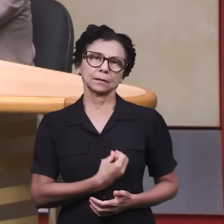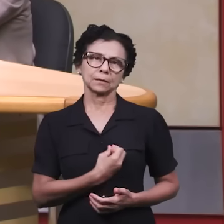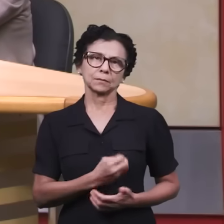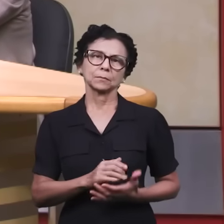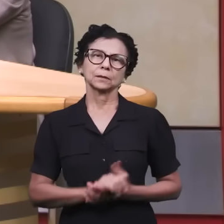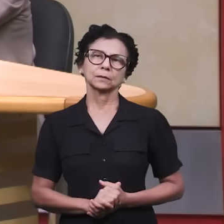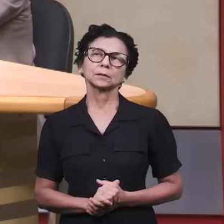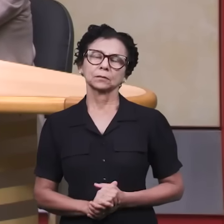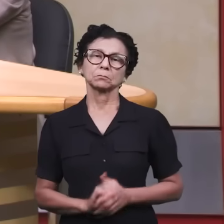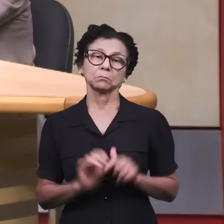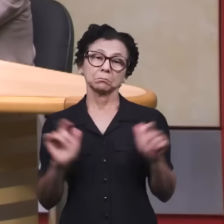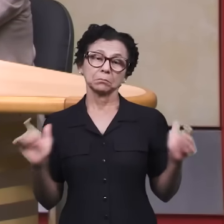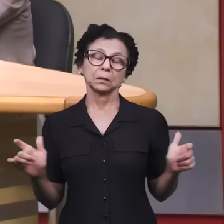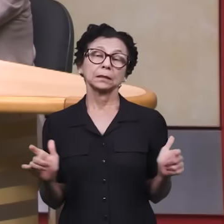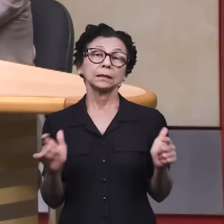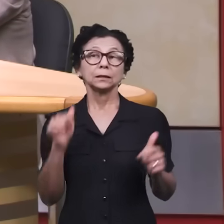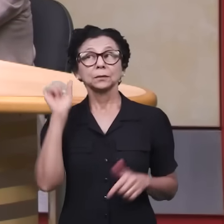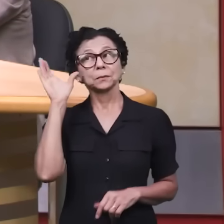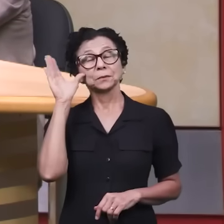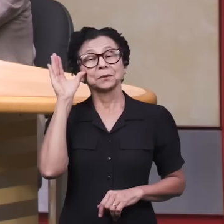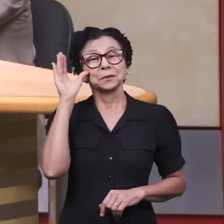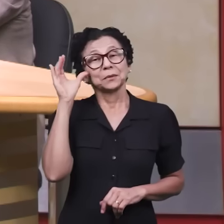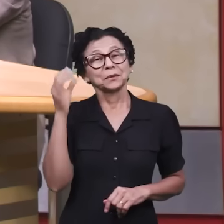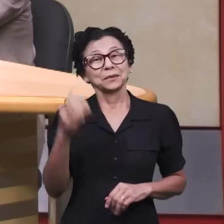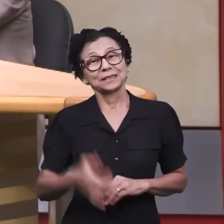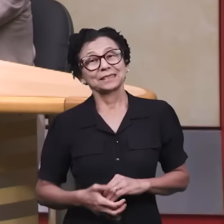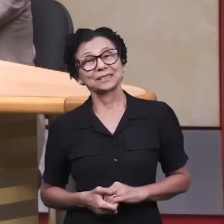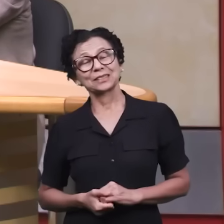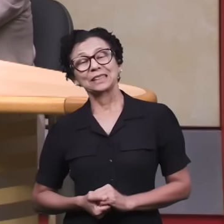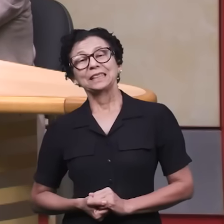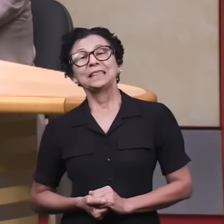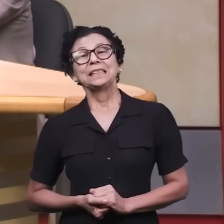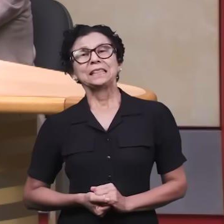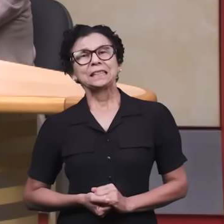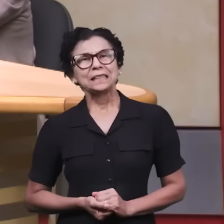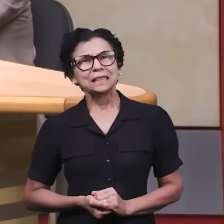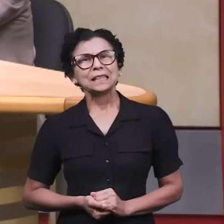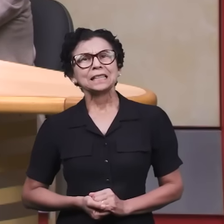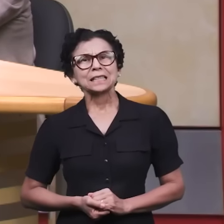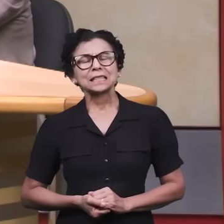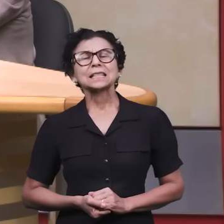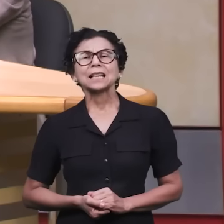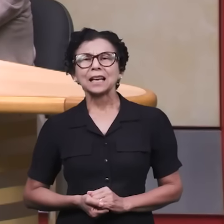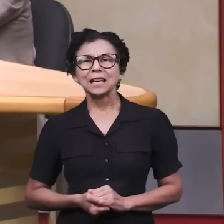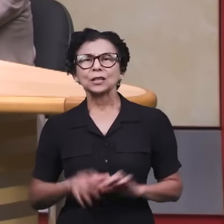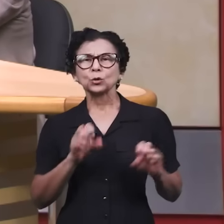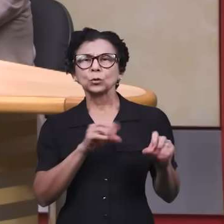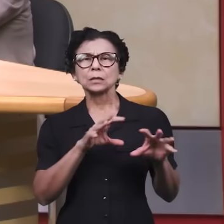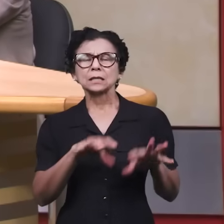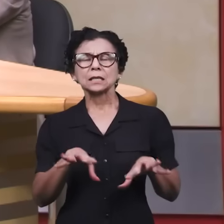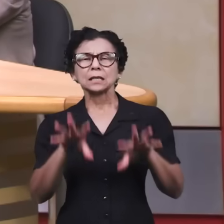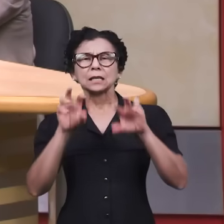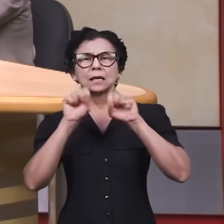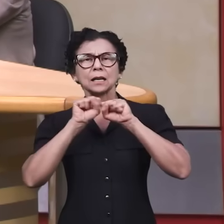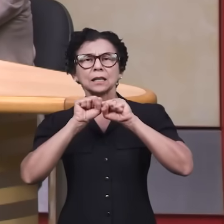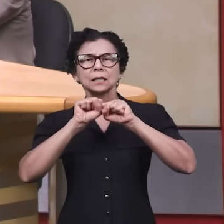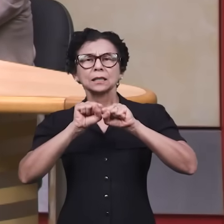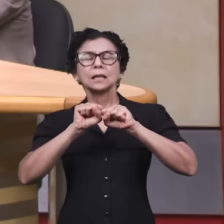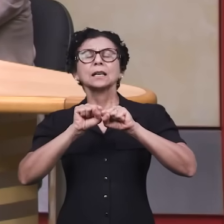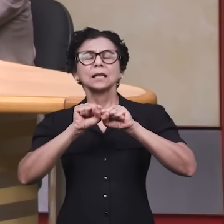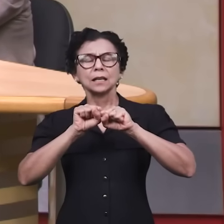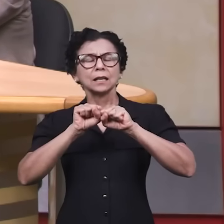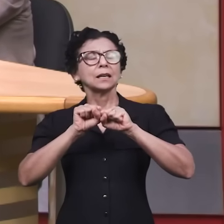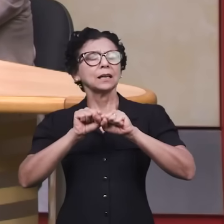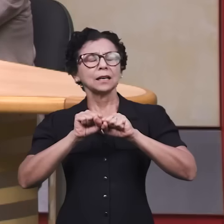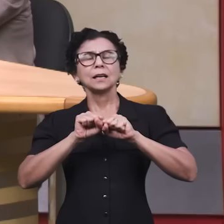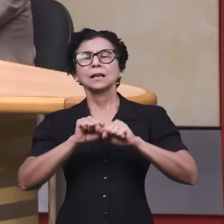uma participação tão ativa, e o que é mais curioso é a maneira como eles mostram que eles assimilam bem o ensino que é dado na igreja.